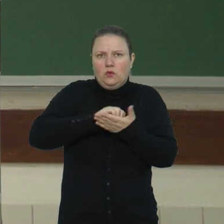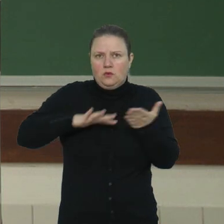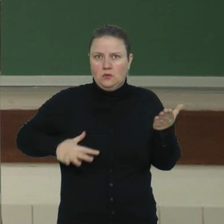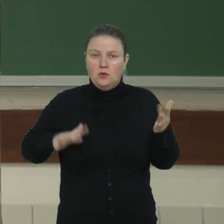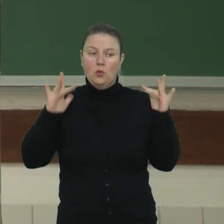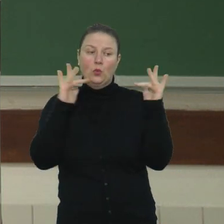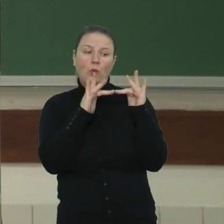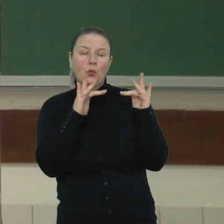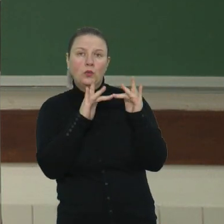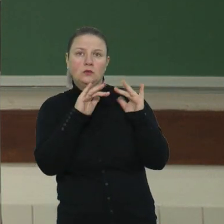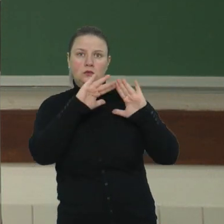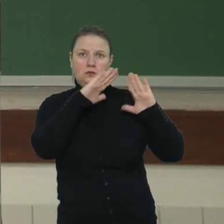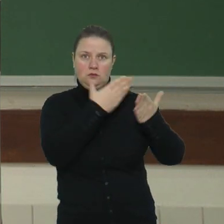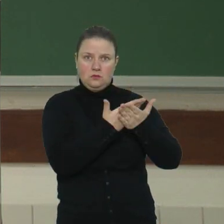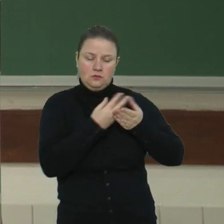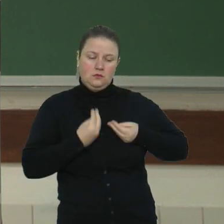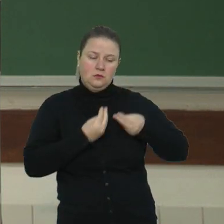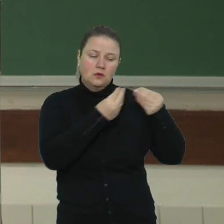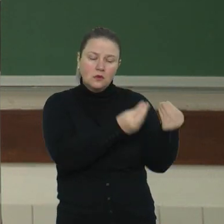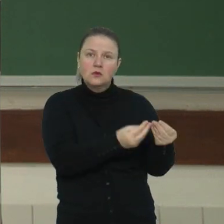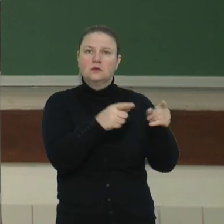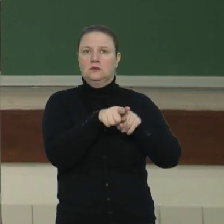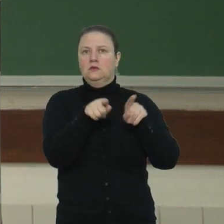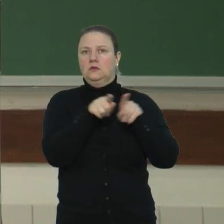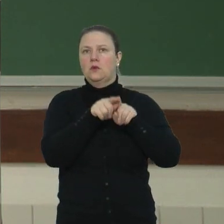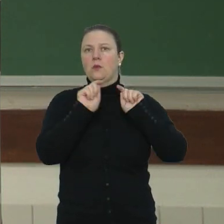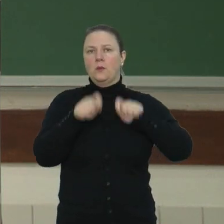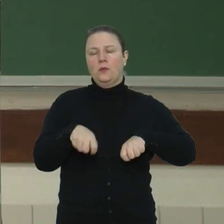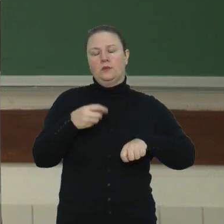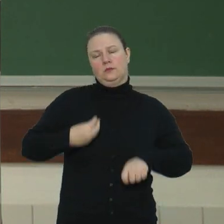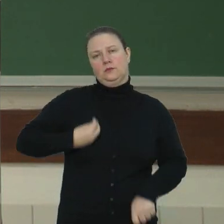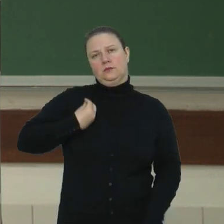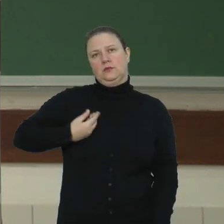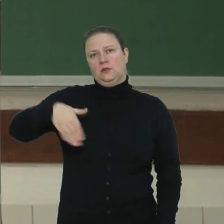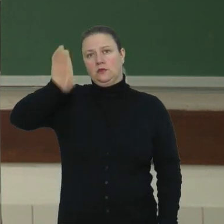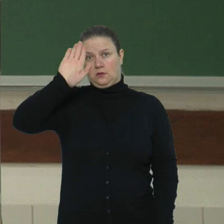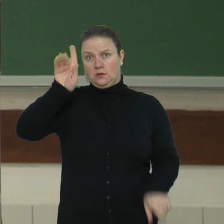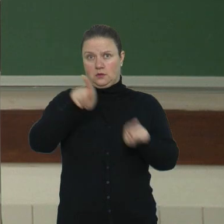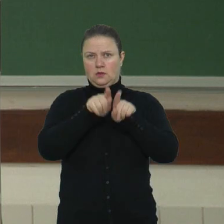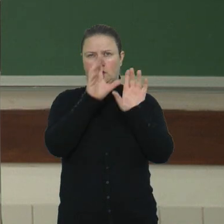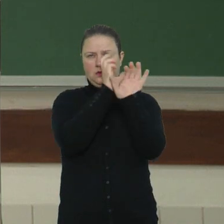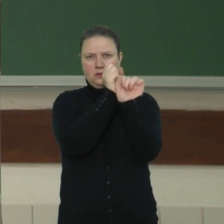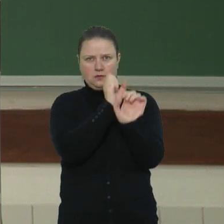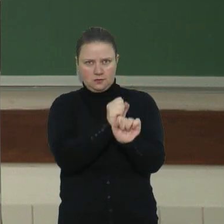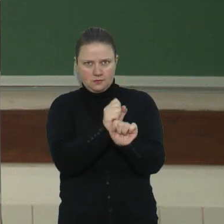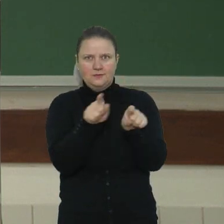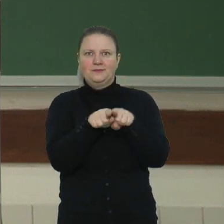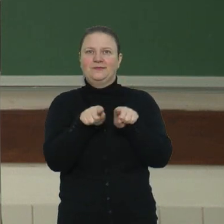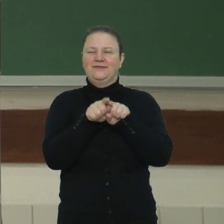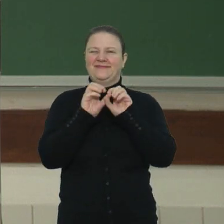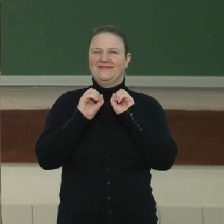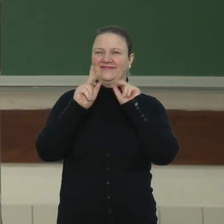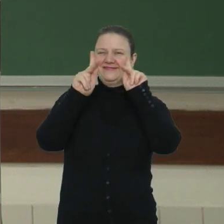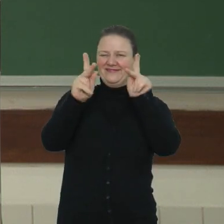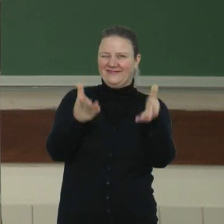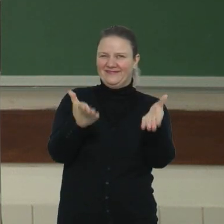escola, enviar as atividades na escola, para que consigam registrar as presenças, as suas notas e tudo mais, ok? Então, vamos